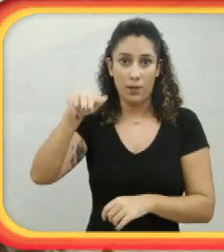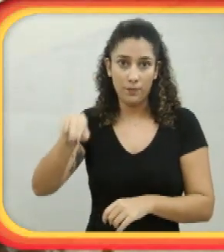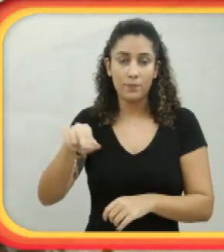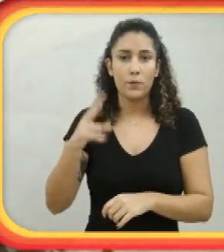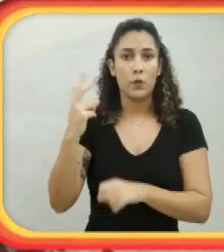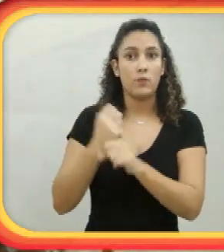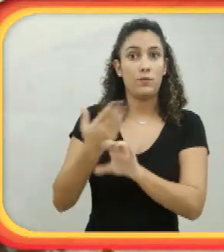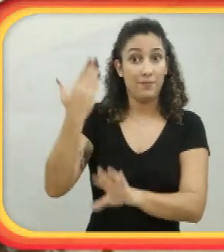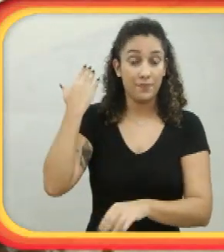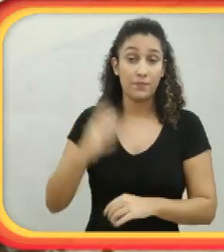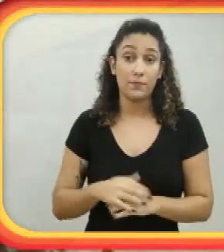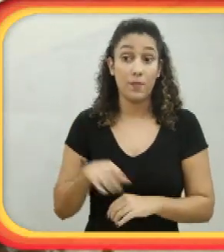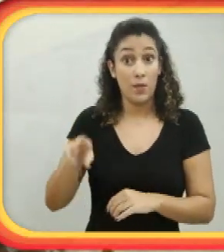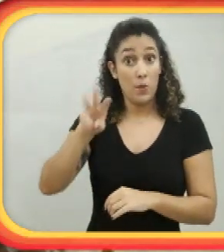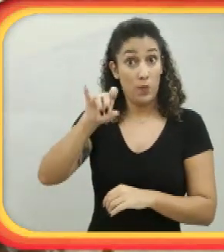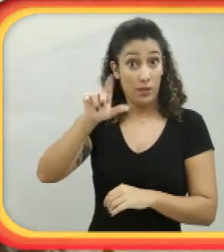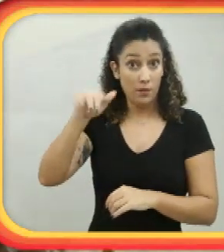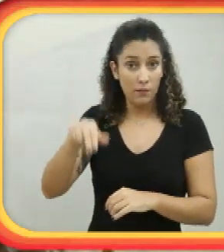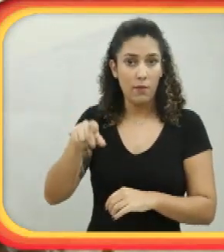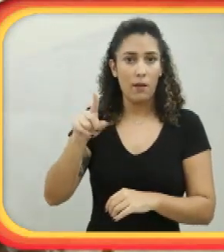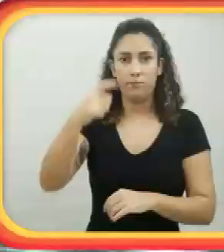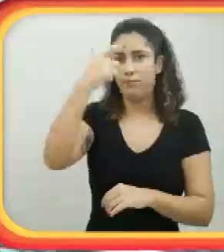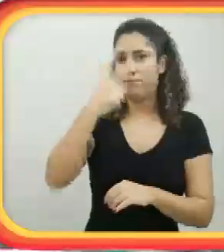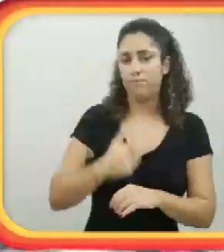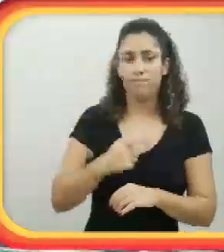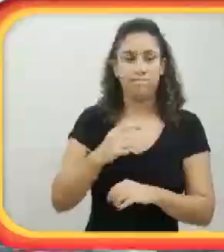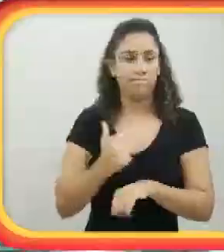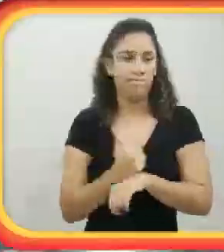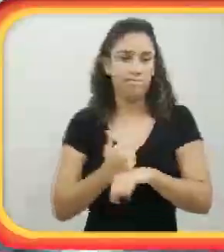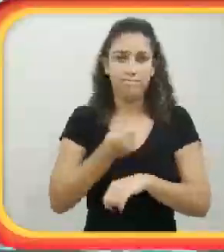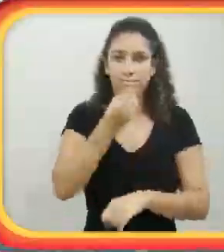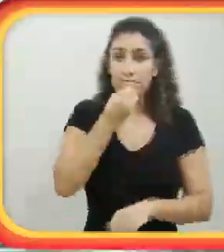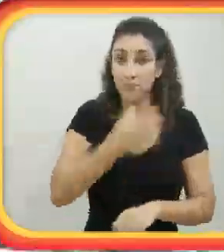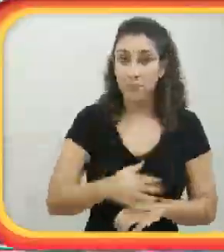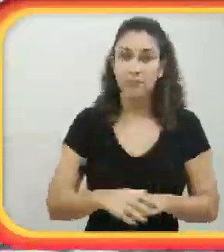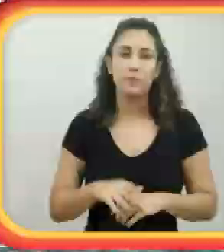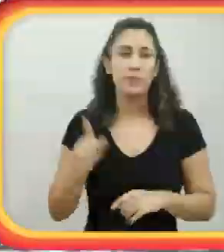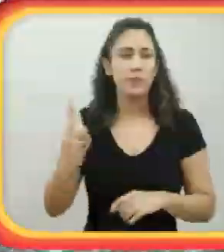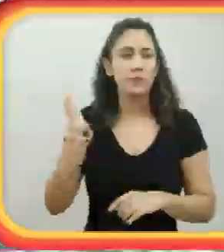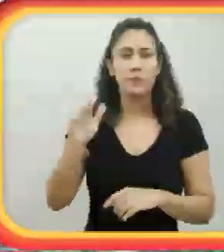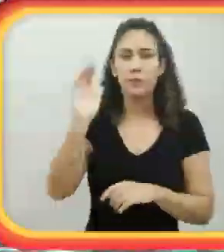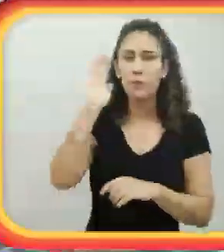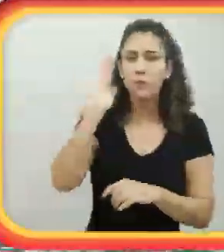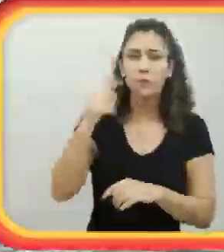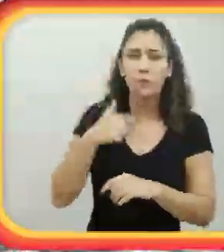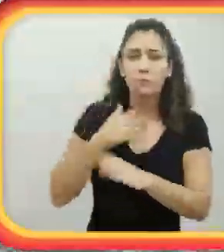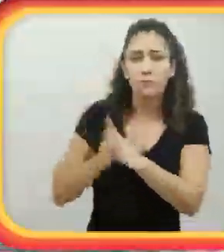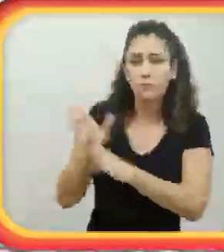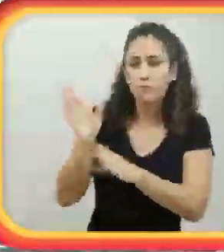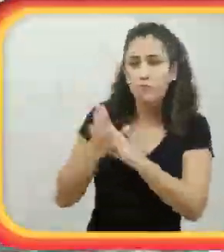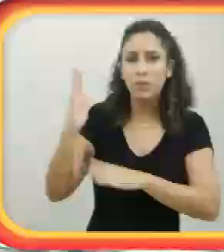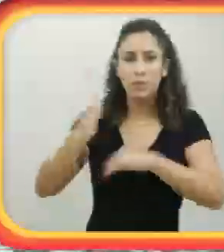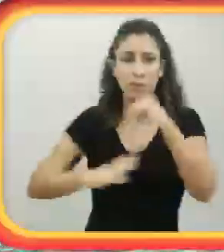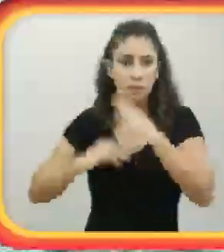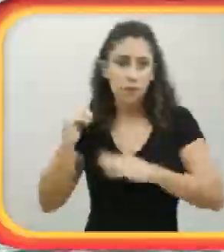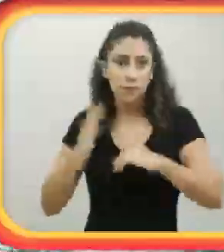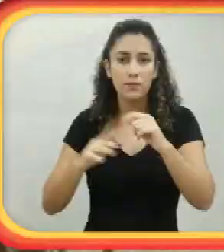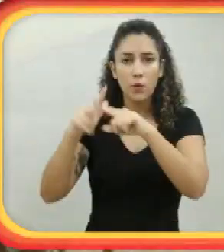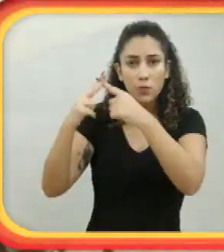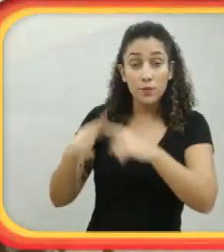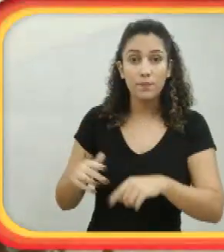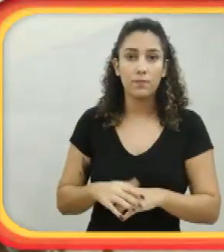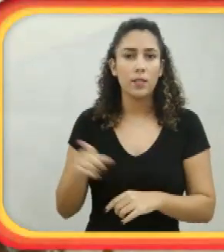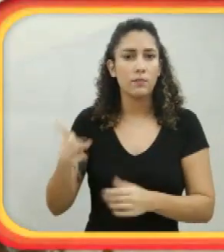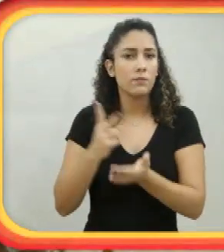2 anos. Eu treino o William há 2 anos e o William é um atleta super dedicado. Ele escuta muito as nossas correções